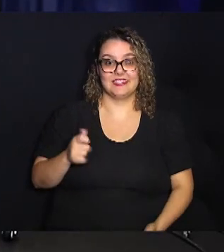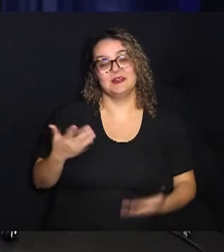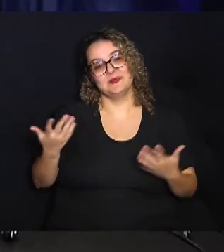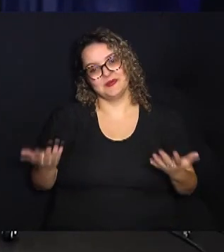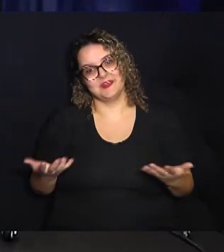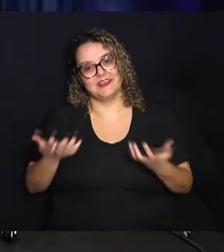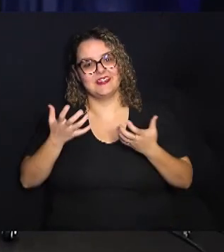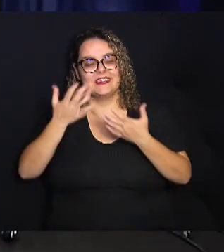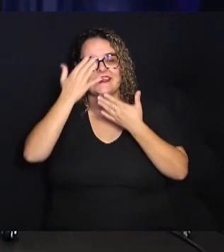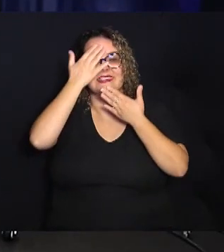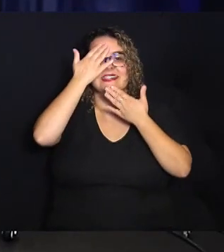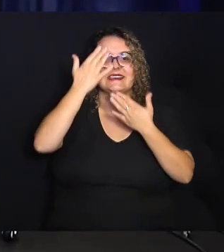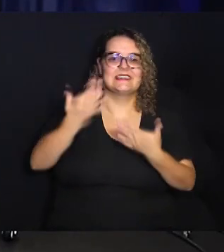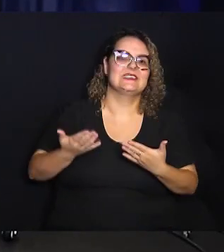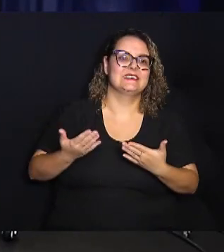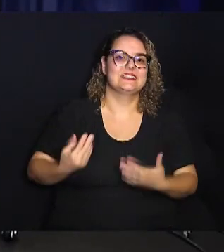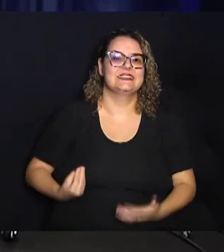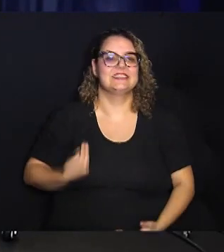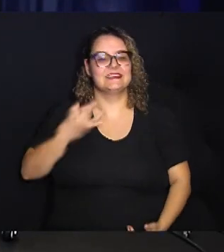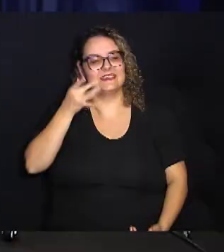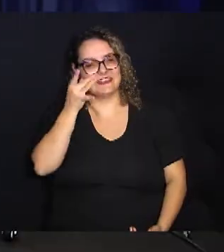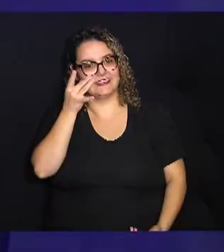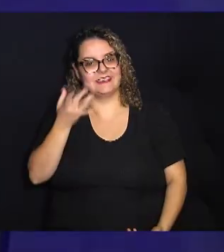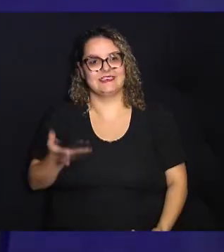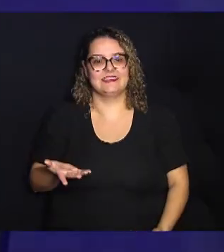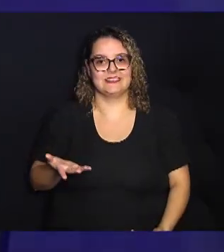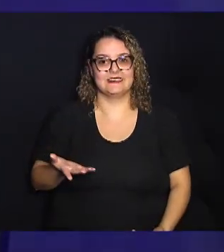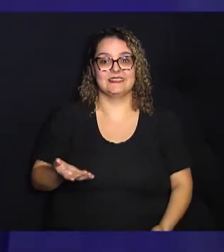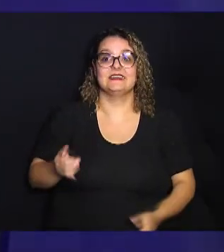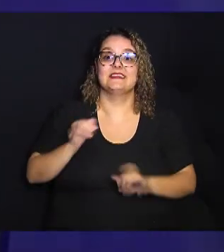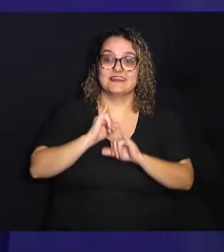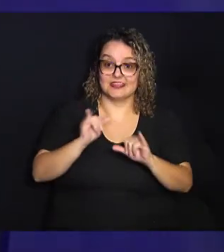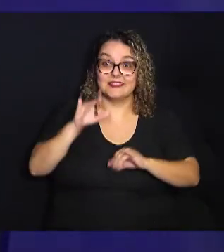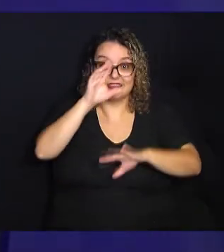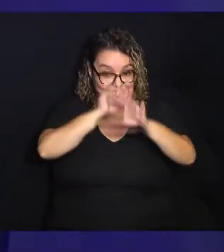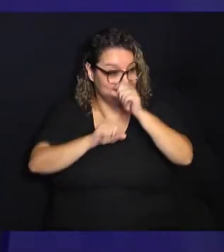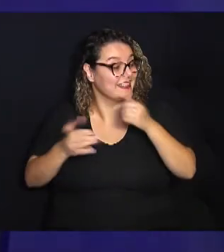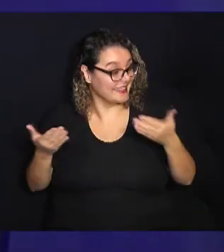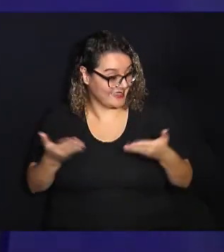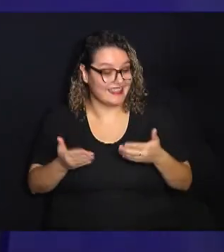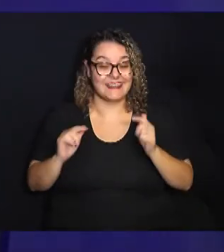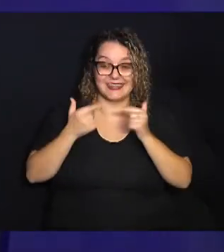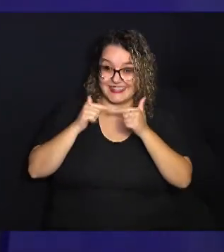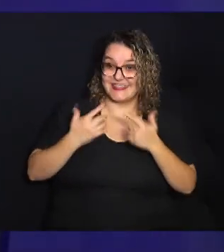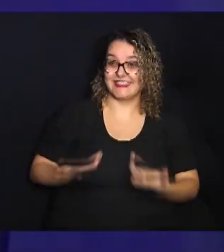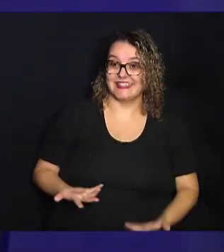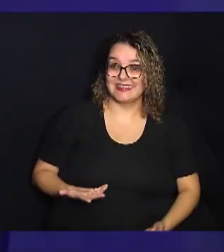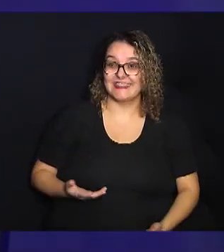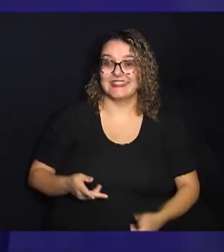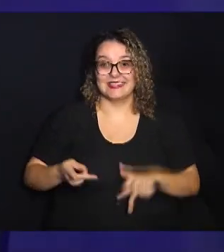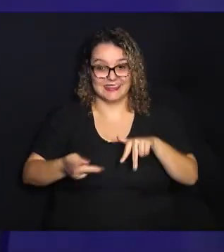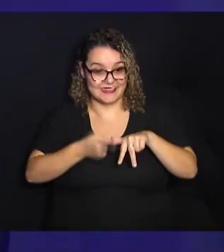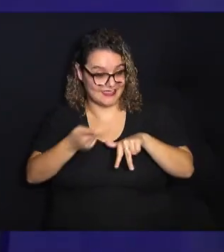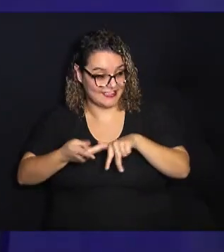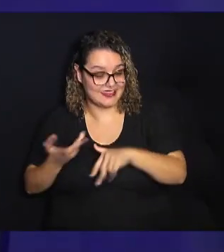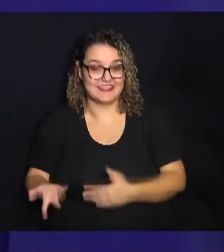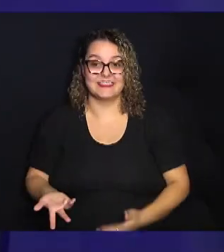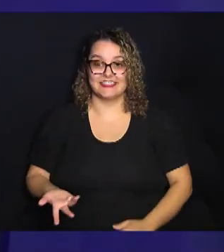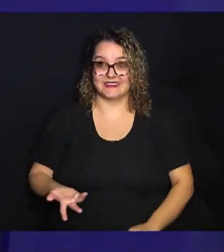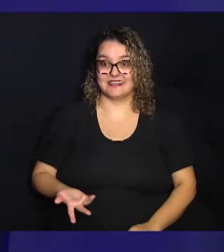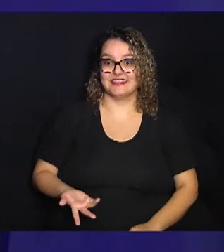queria agradecer por estar aqui e dizer que aprendi muito hoje com os depoimentos, com